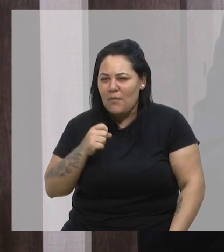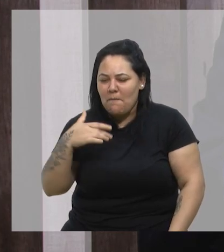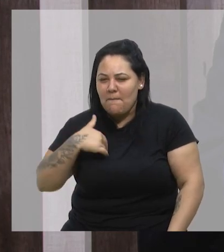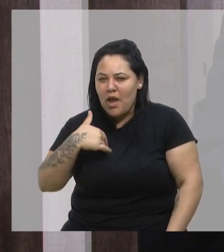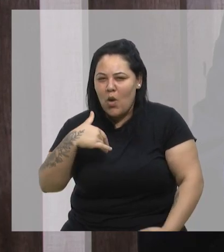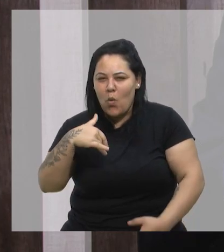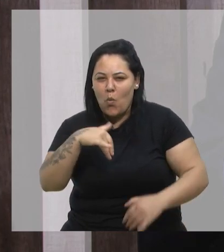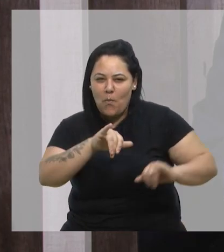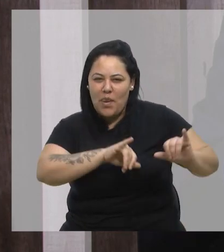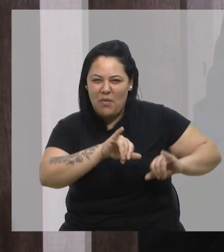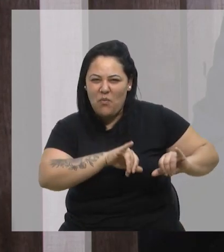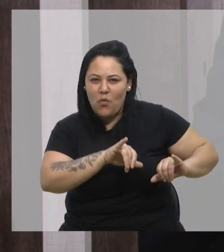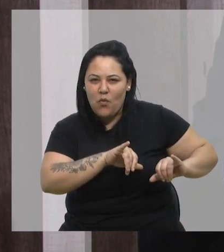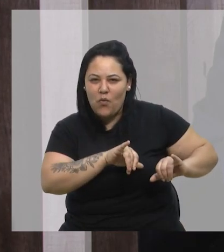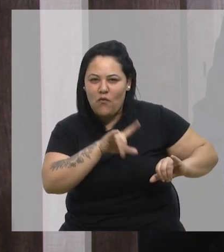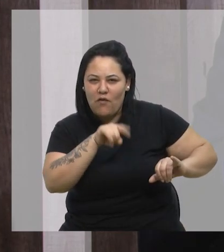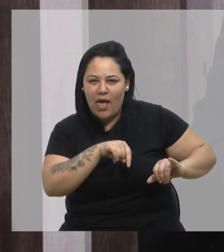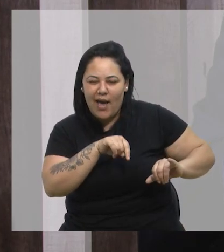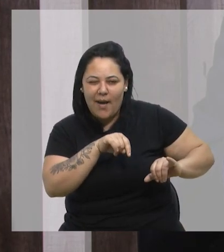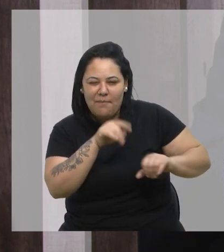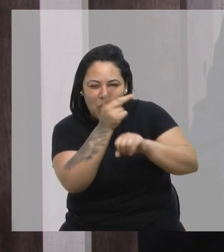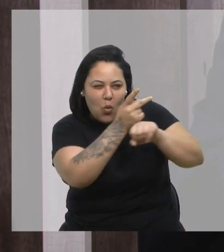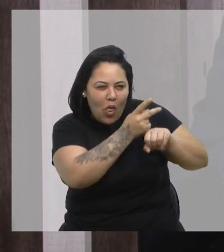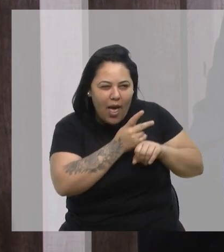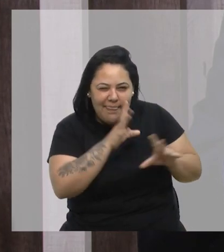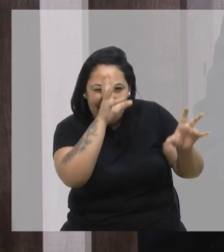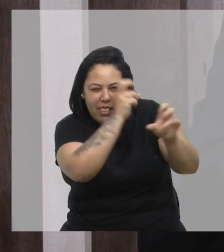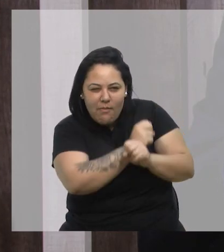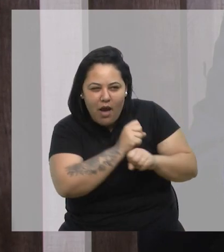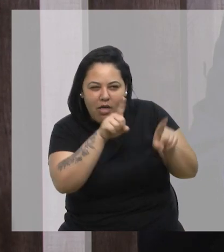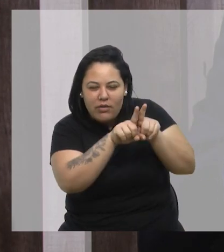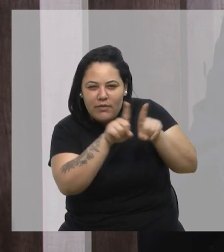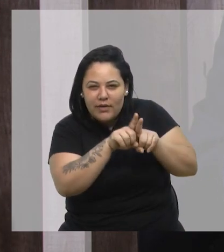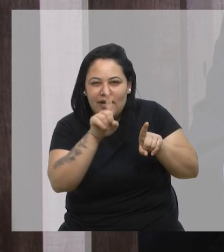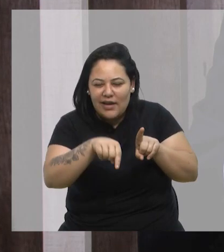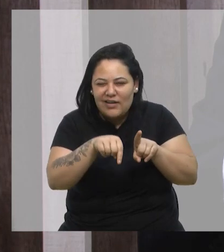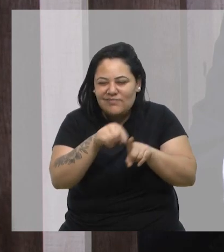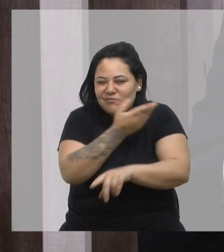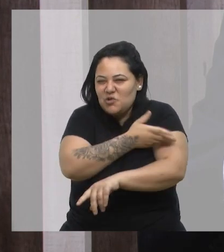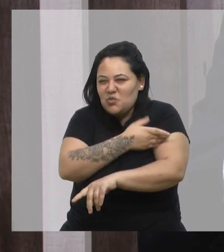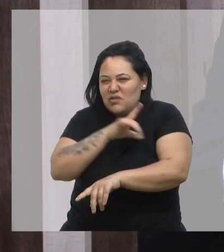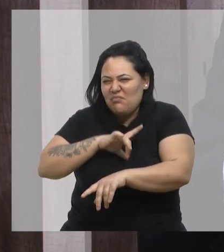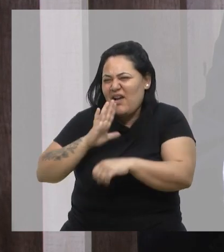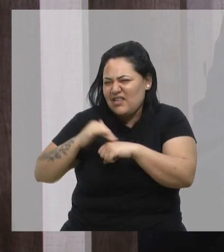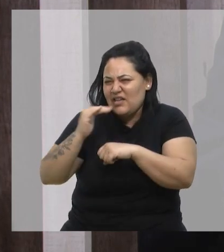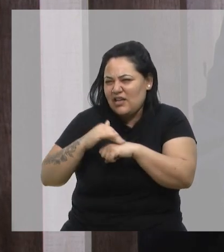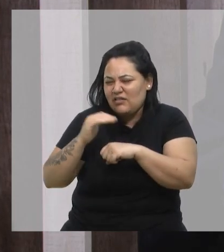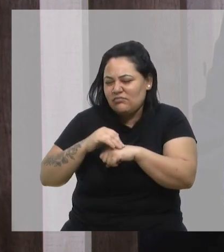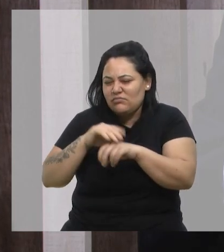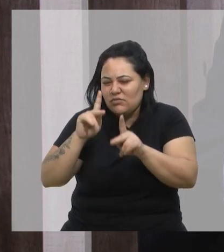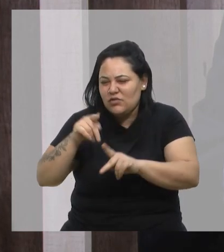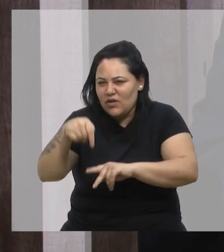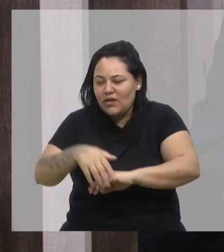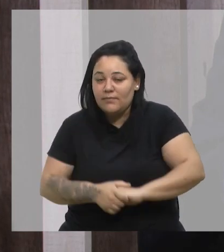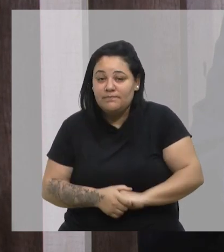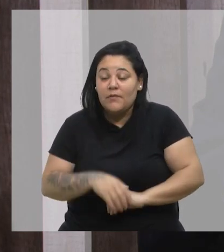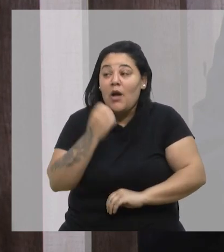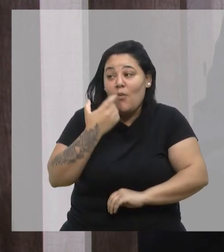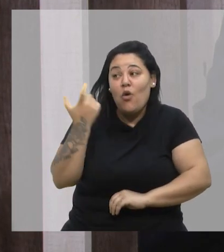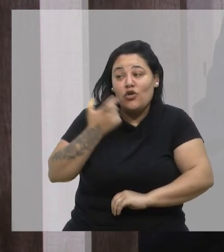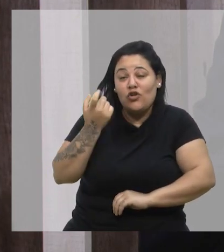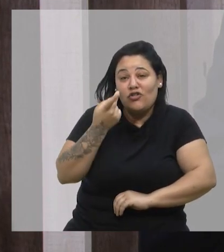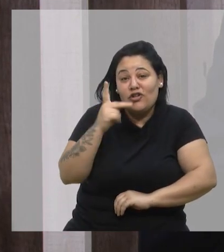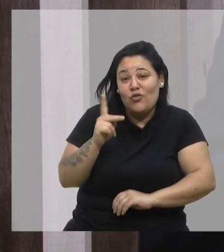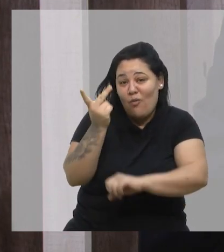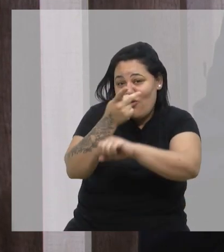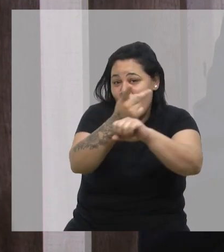Meu primo caça por lá. Eles costumam ser bem mais generosos que o pessoal daqui. Bem, amigo, tenho de